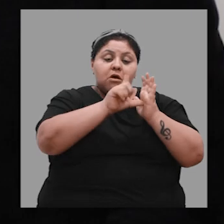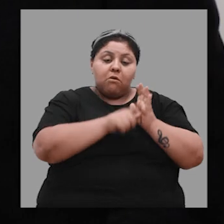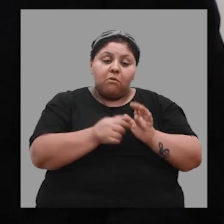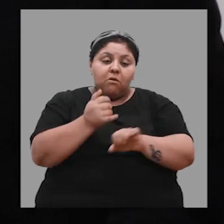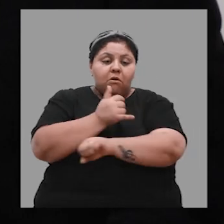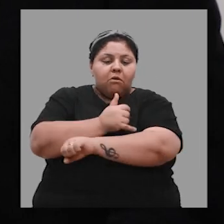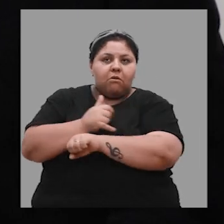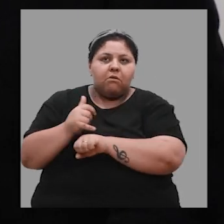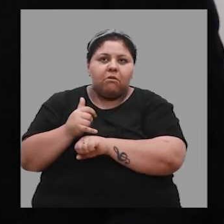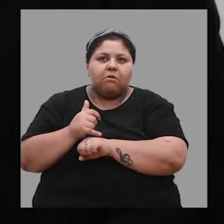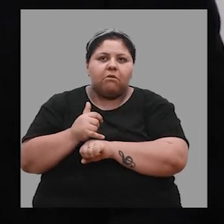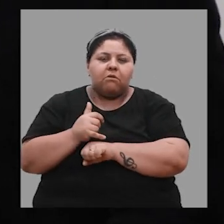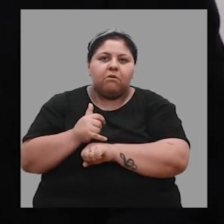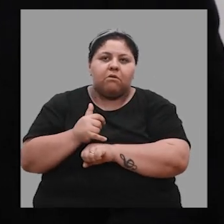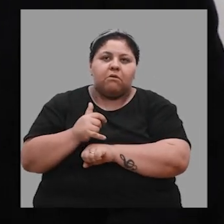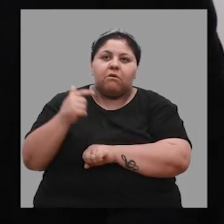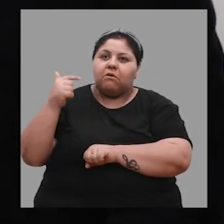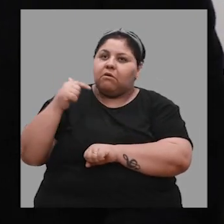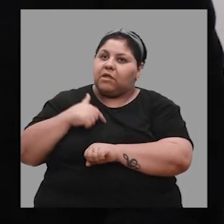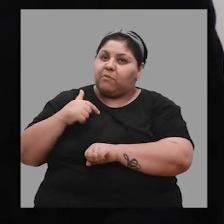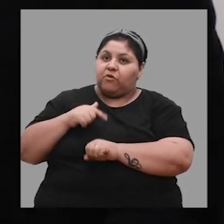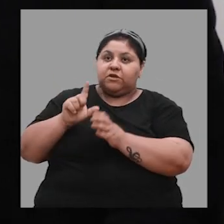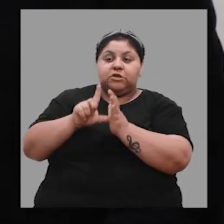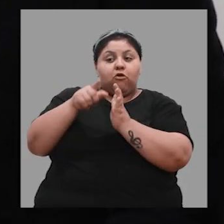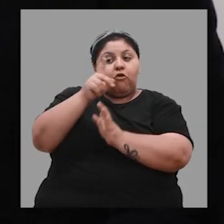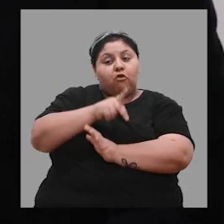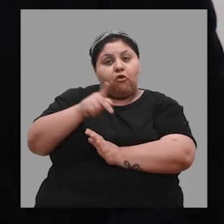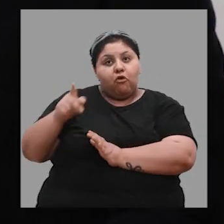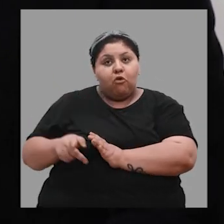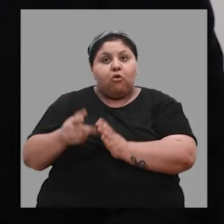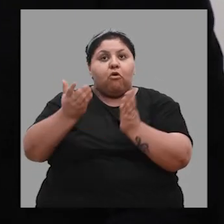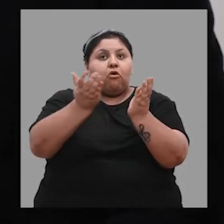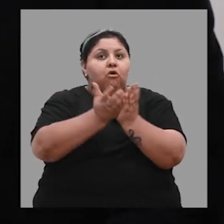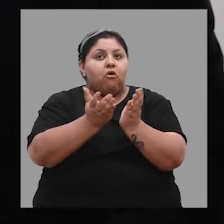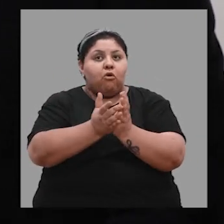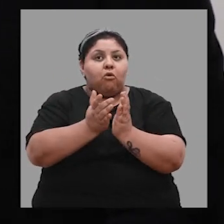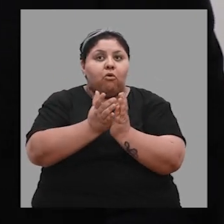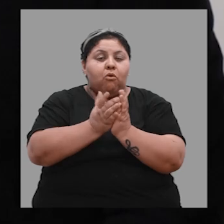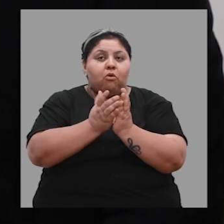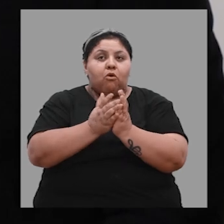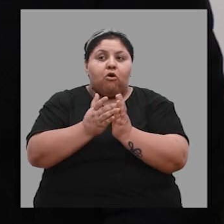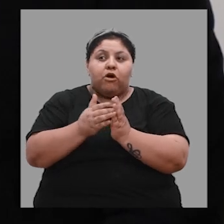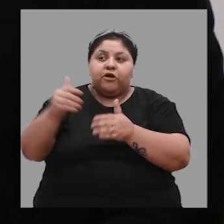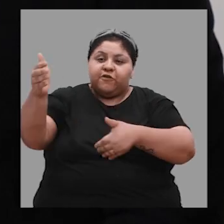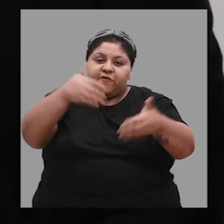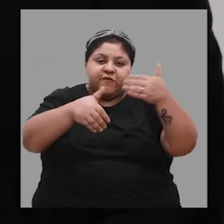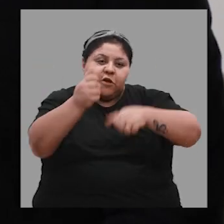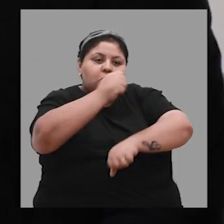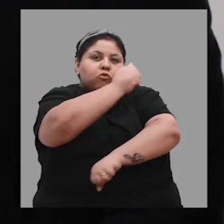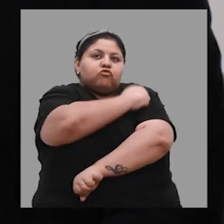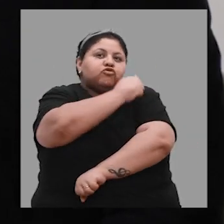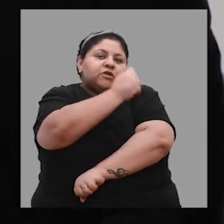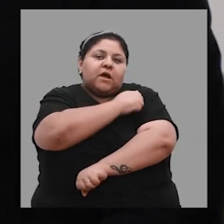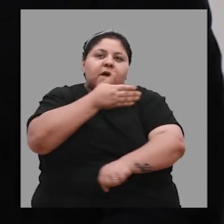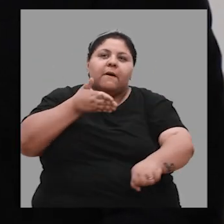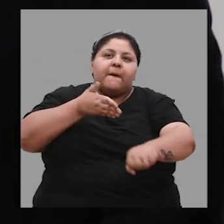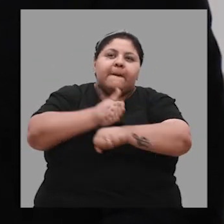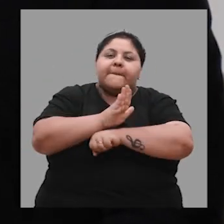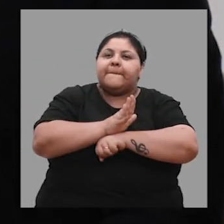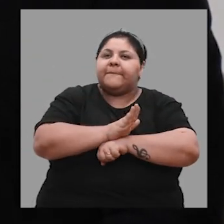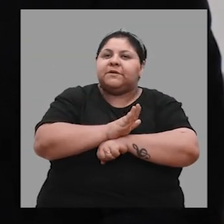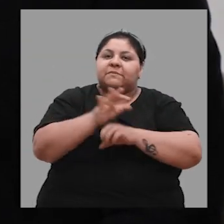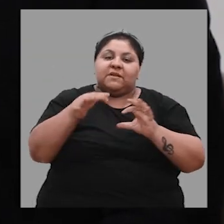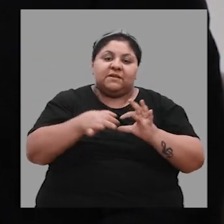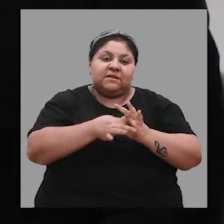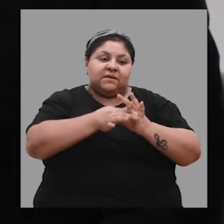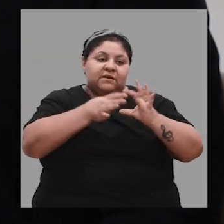né? Depois passo para... me torno professora, começo a dar aula, vim com os alunos fazer essa visita,